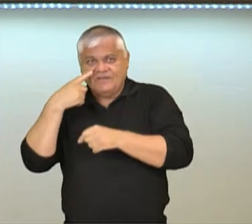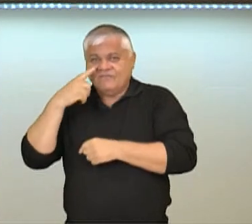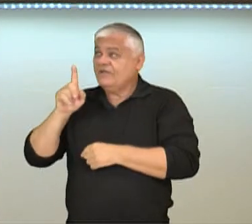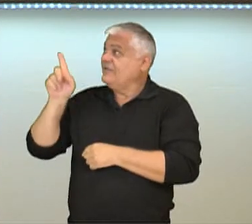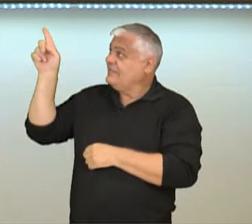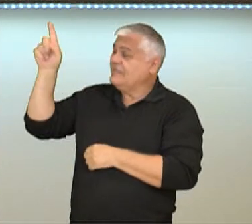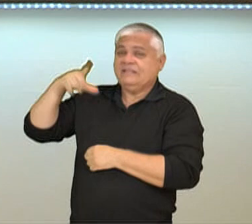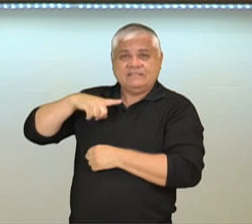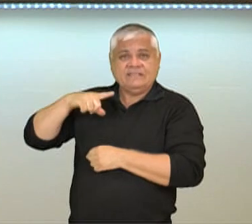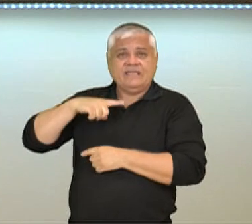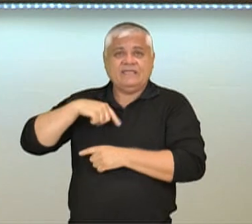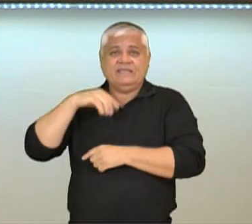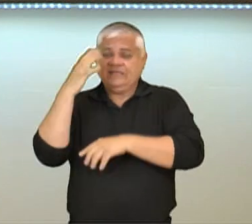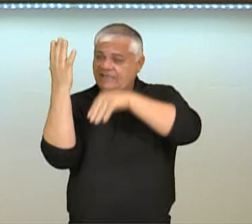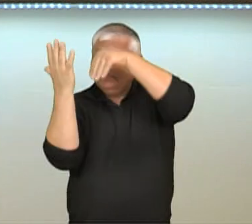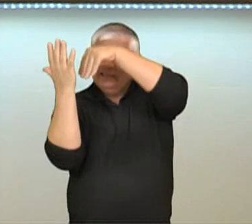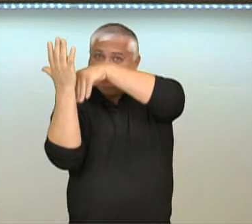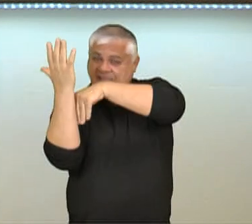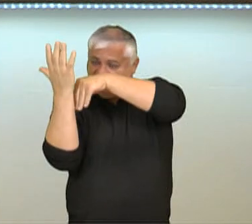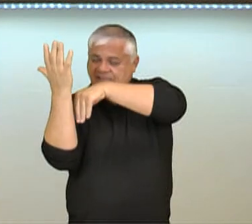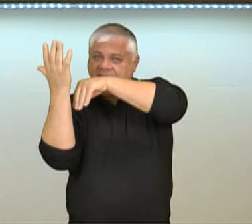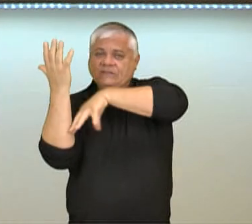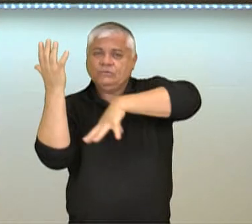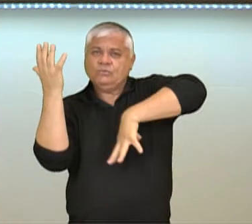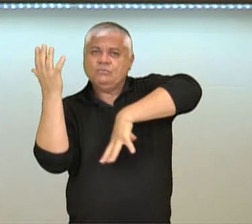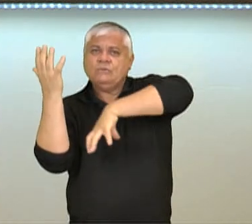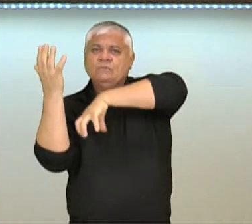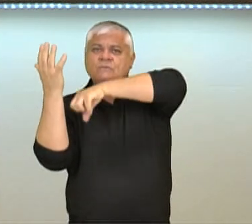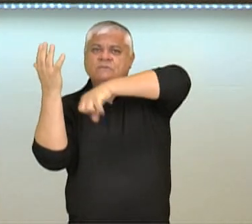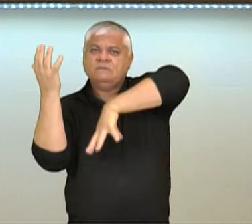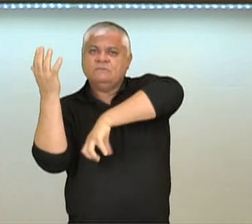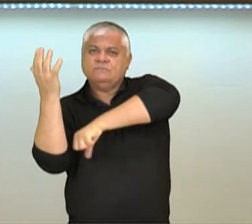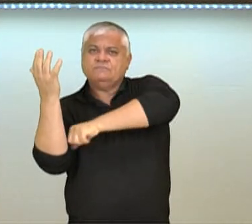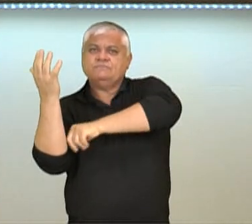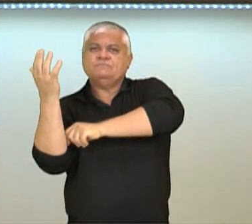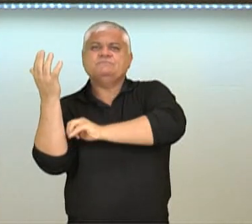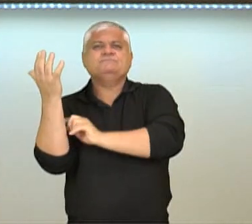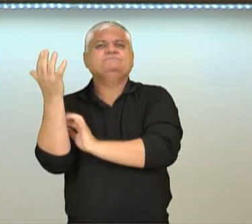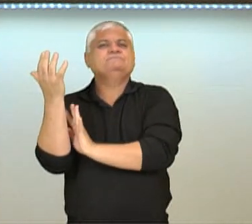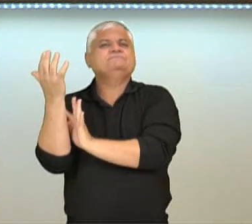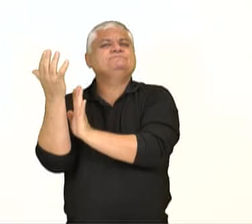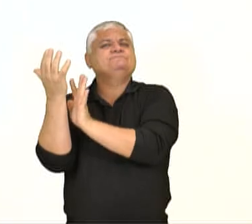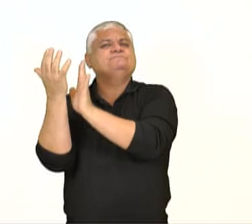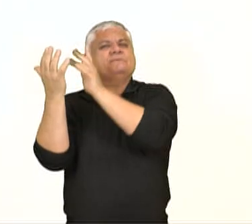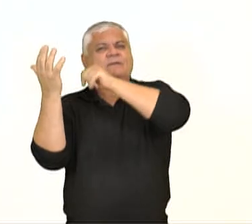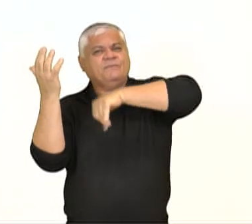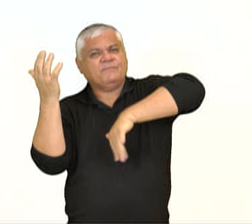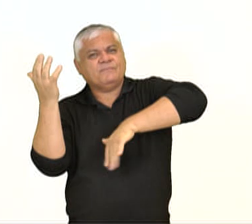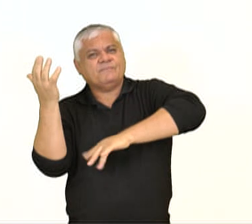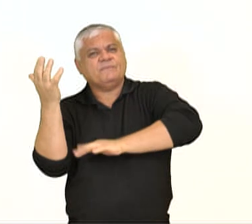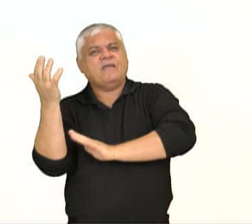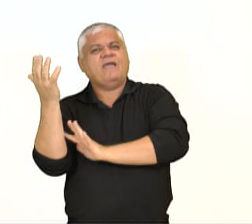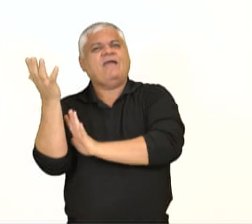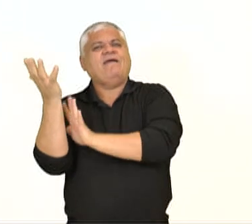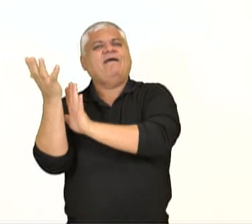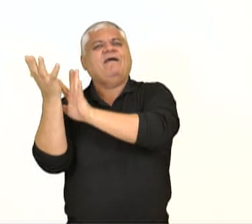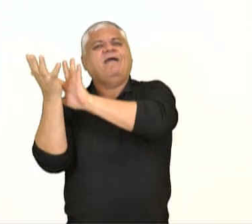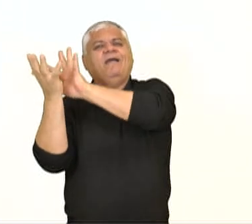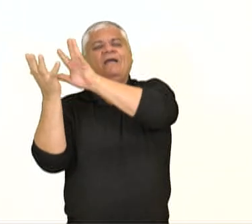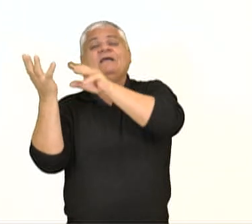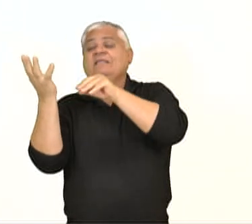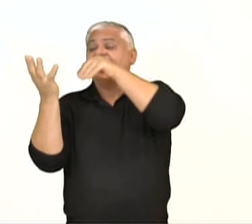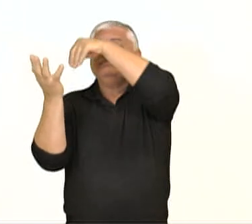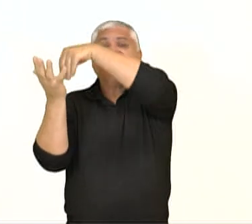falando, ocorre ali então o processo da respiração celular e junto com isso aí, a produção do